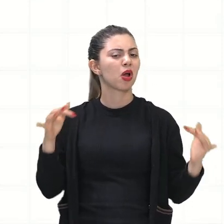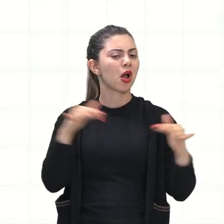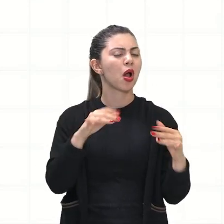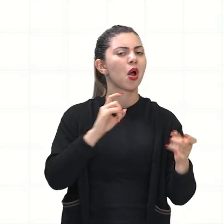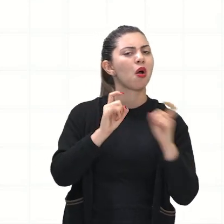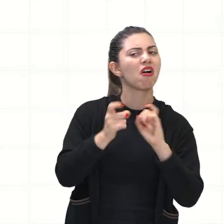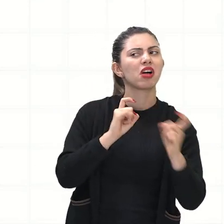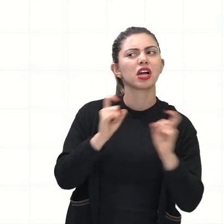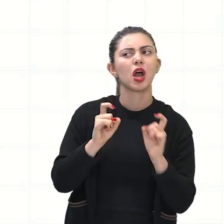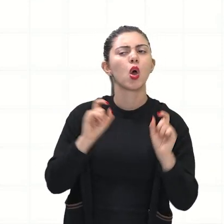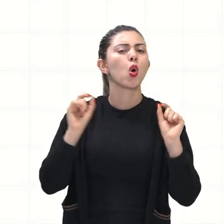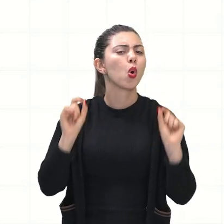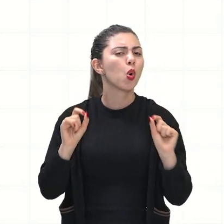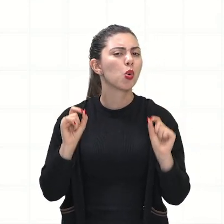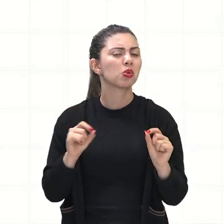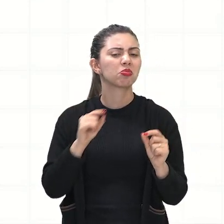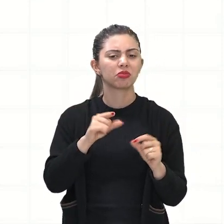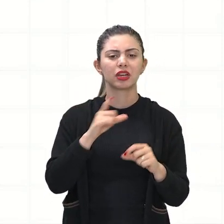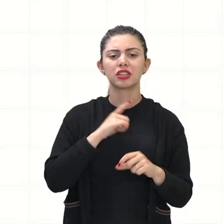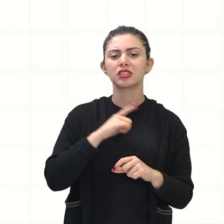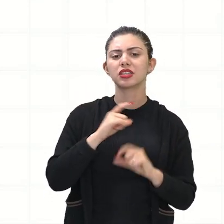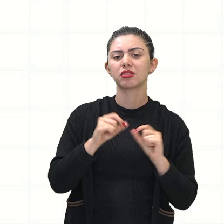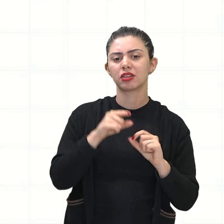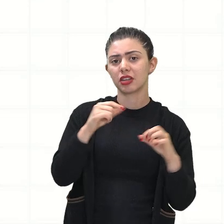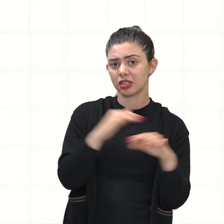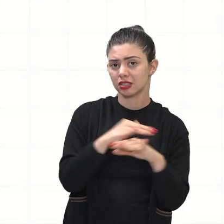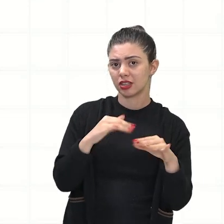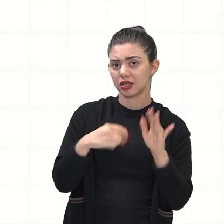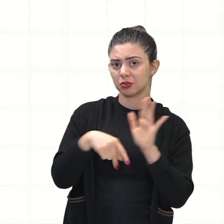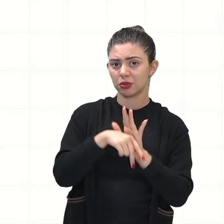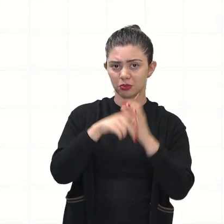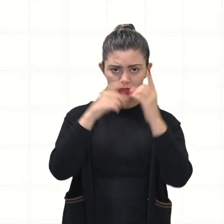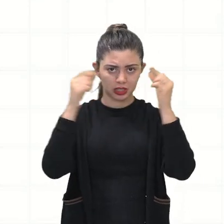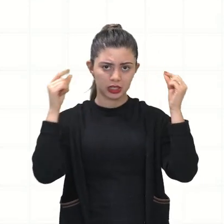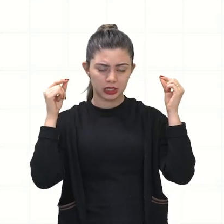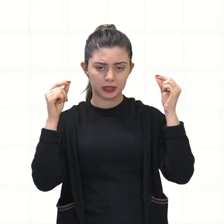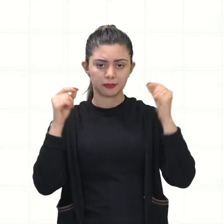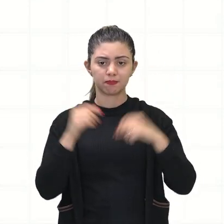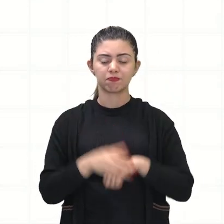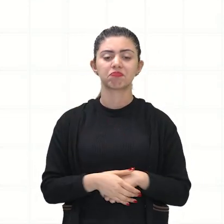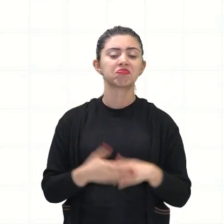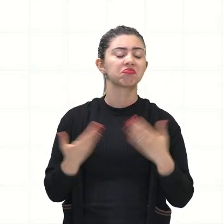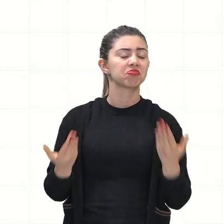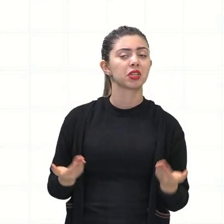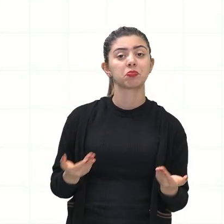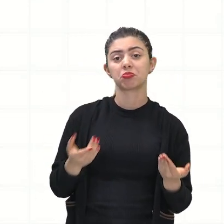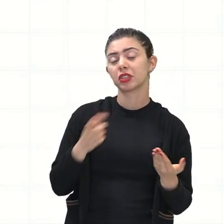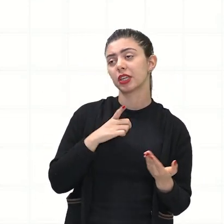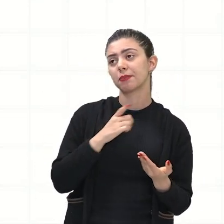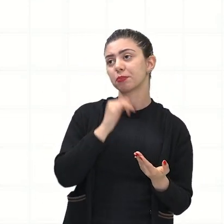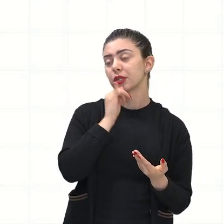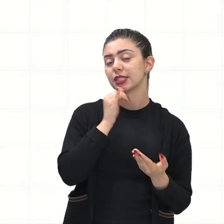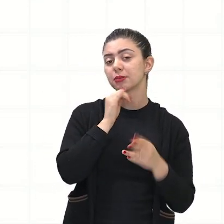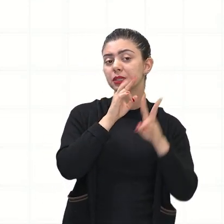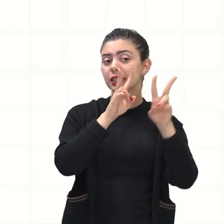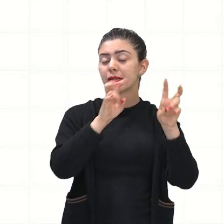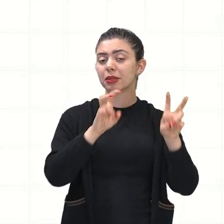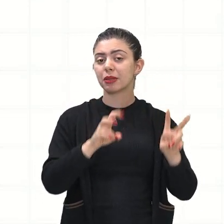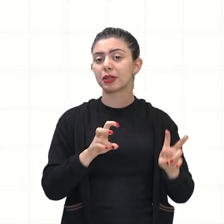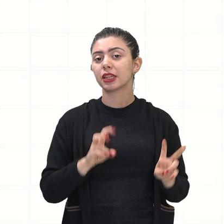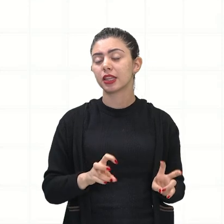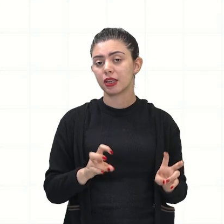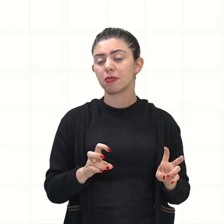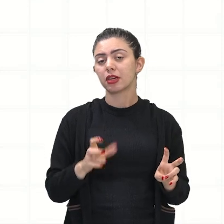para conversar lá na polis grega, lá na cidade grega? Para conversar assuntos que